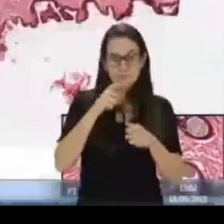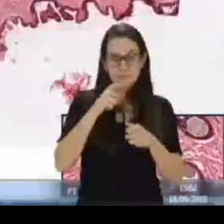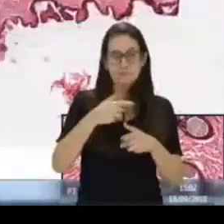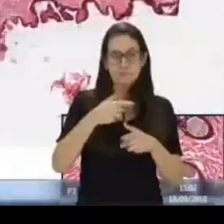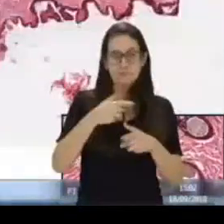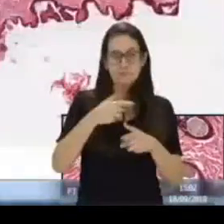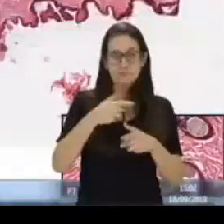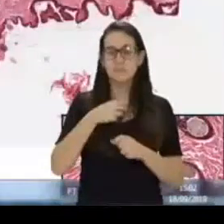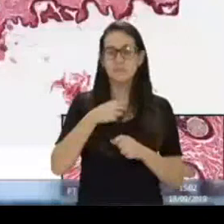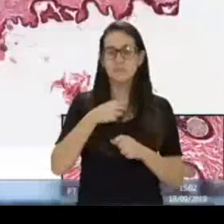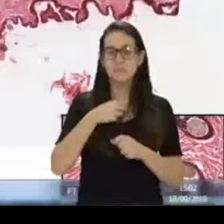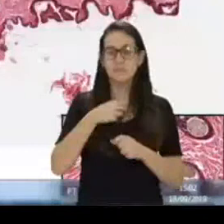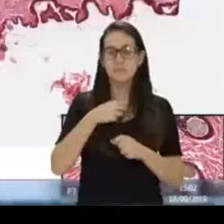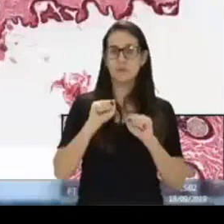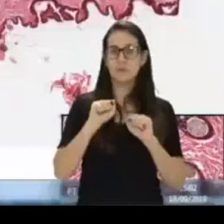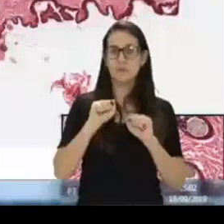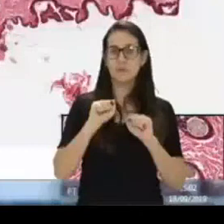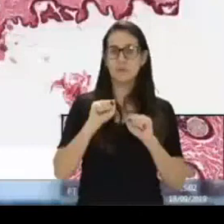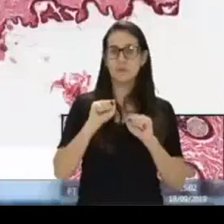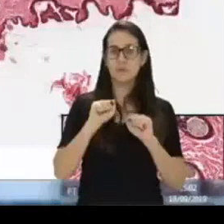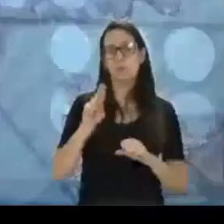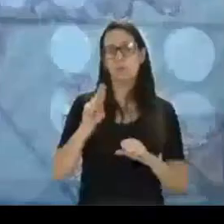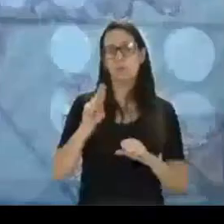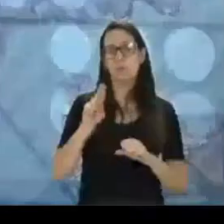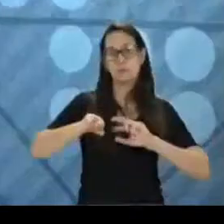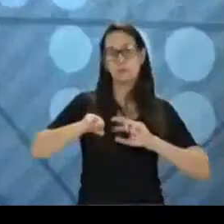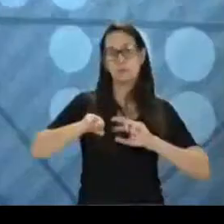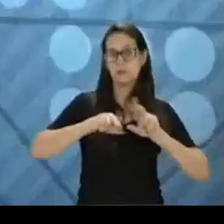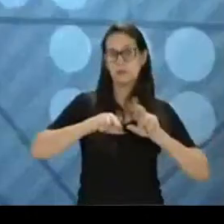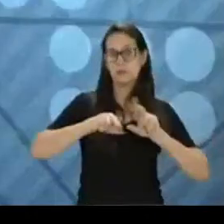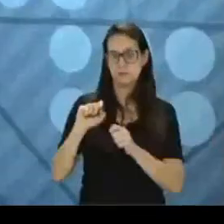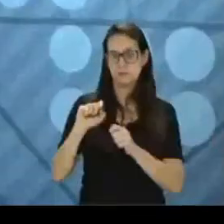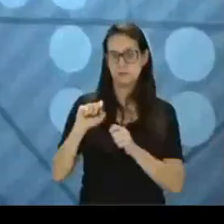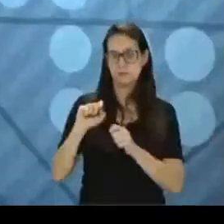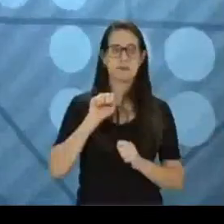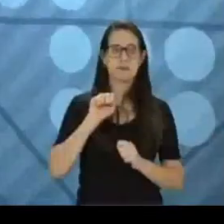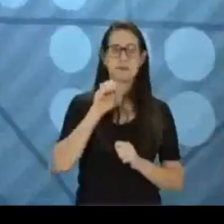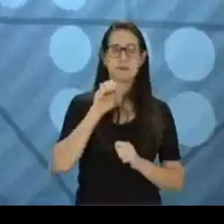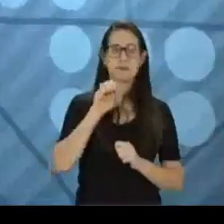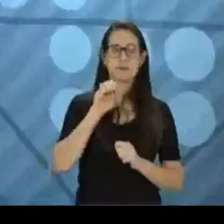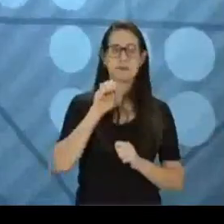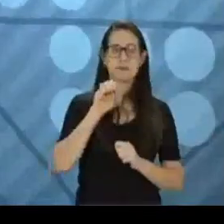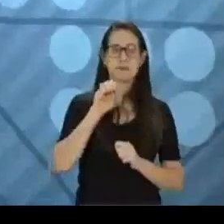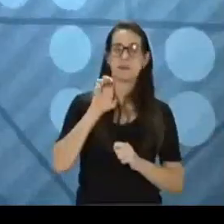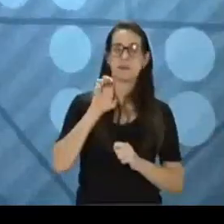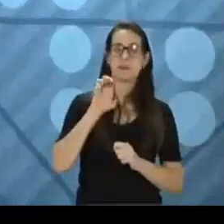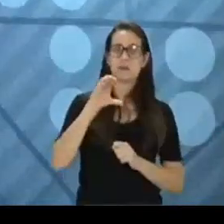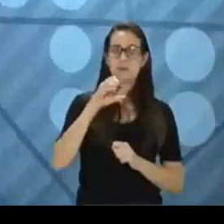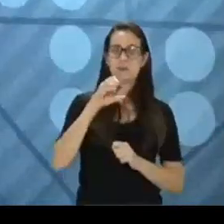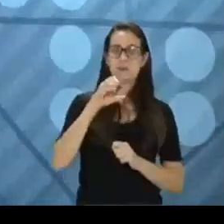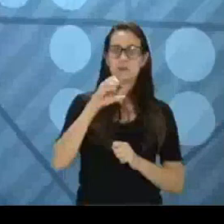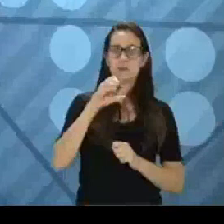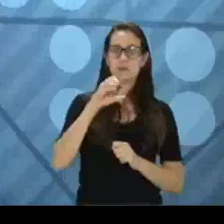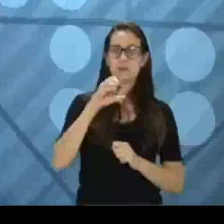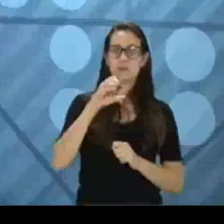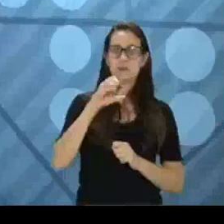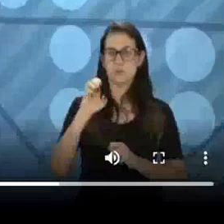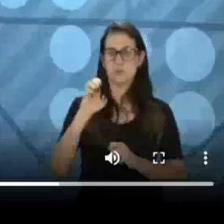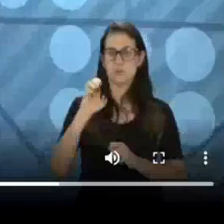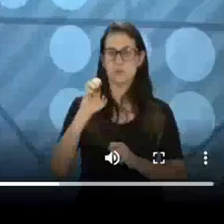secreções que vão ser utilizadas para diferentes processos. Essas secreções, elas são formadas por glândulas exócrinas, produzidas por